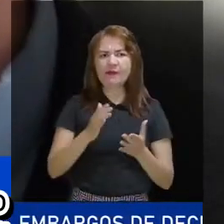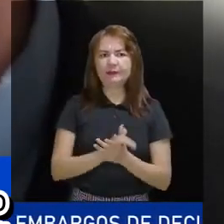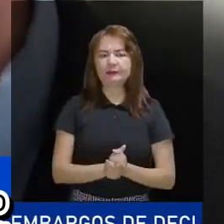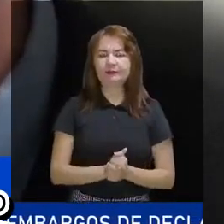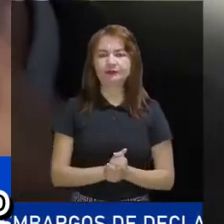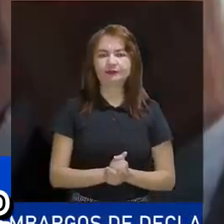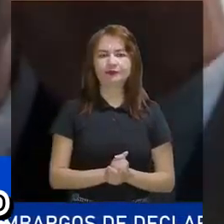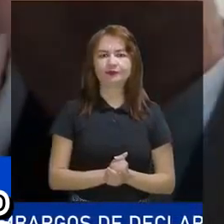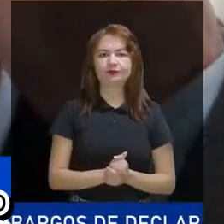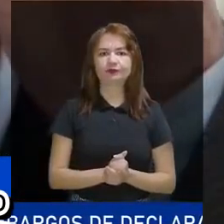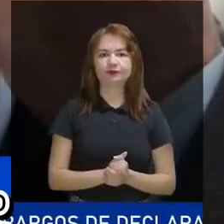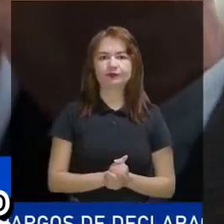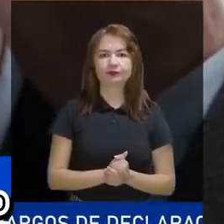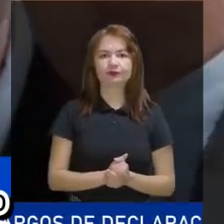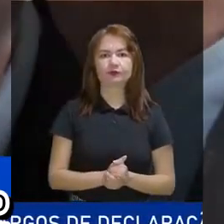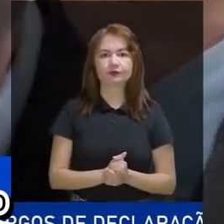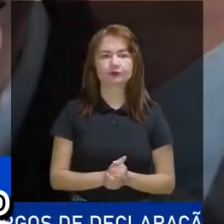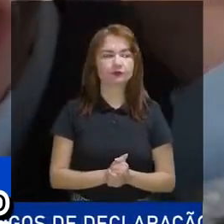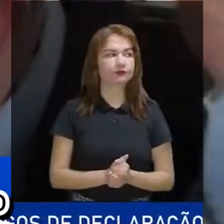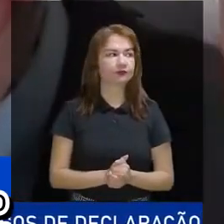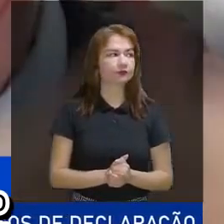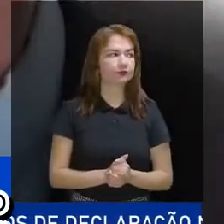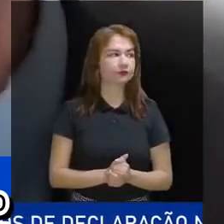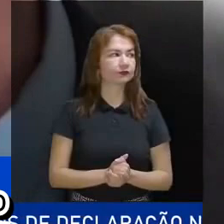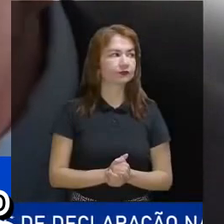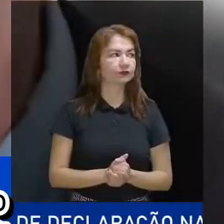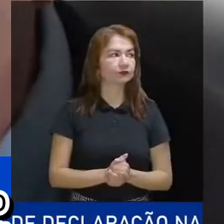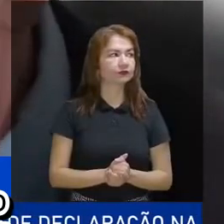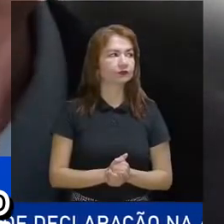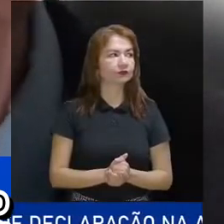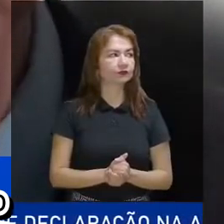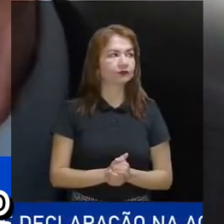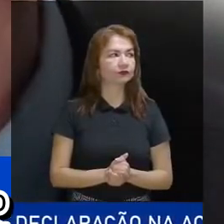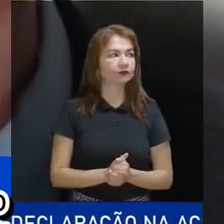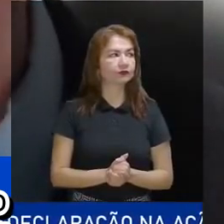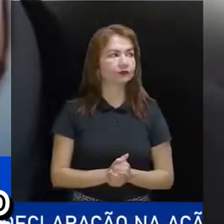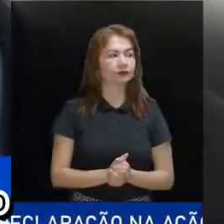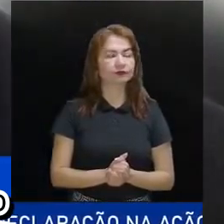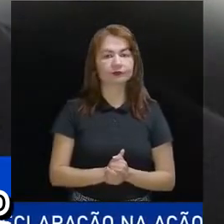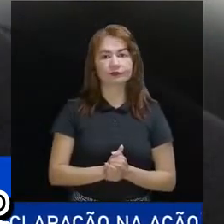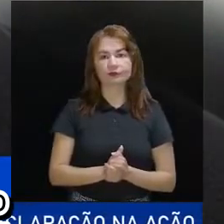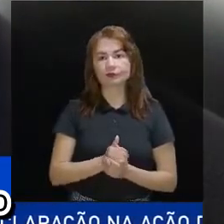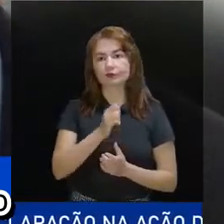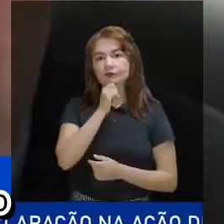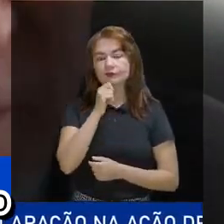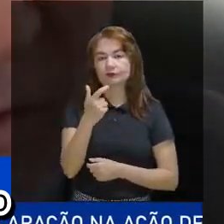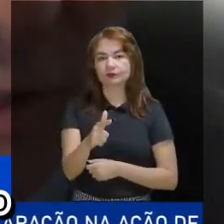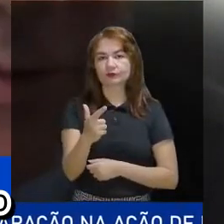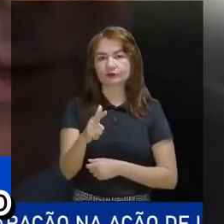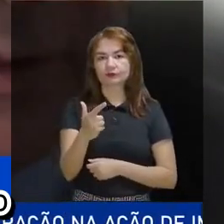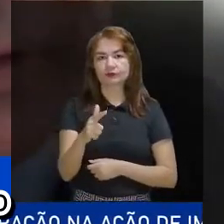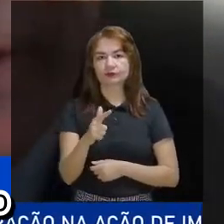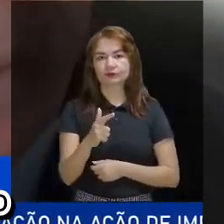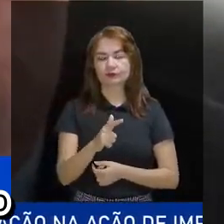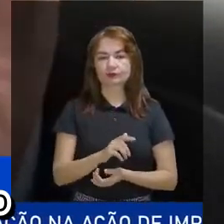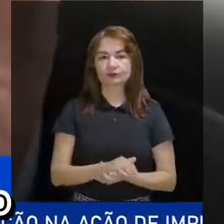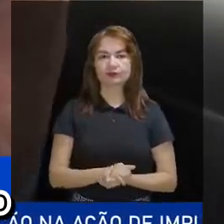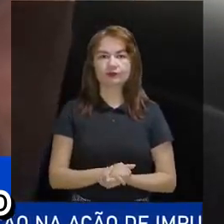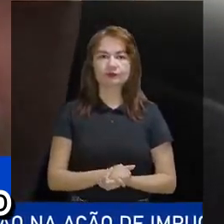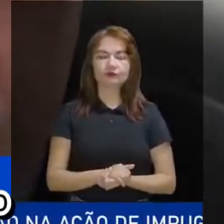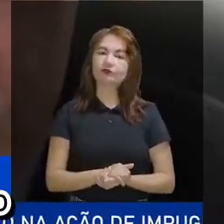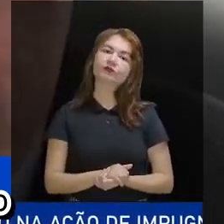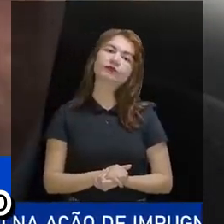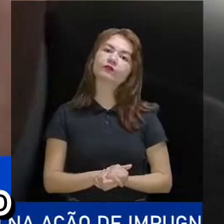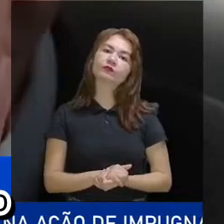qual eu ainda não tinha me debruçado sobre essa questão da inadequação da via